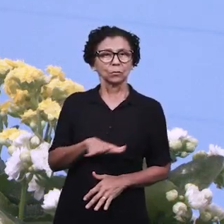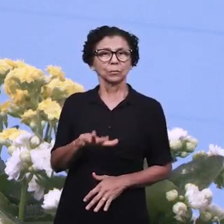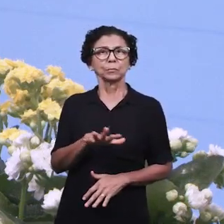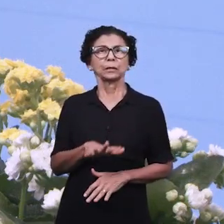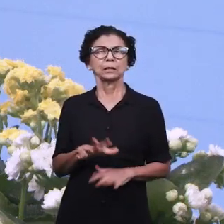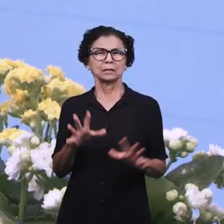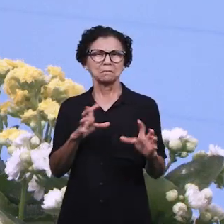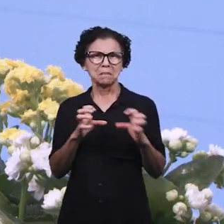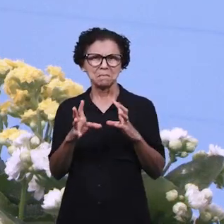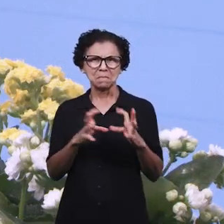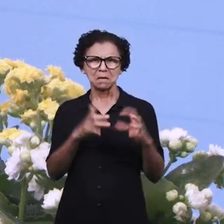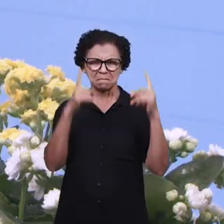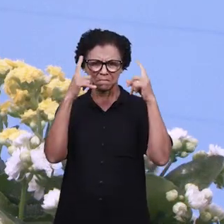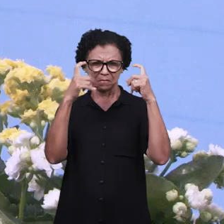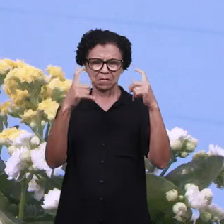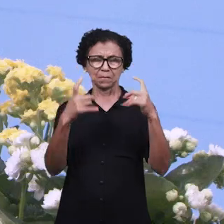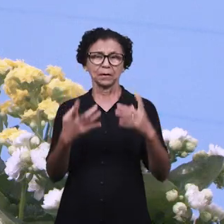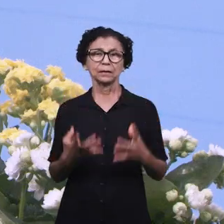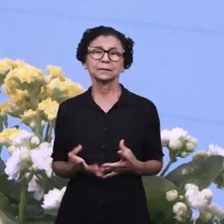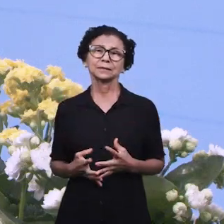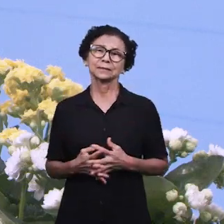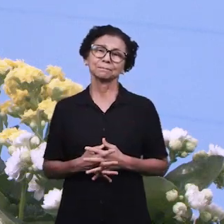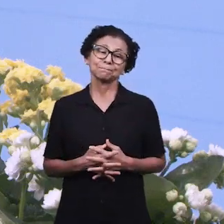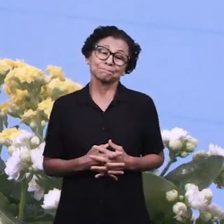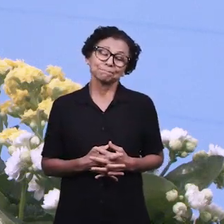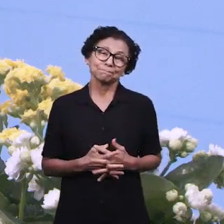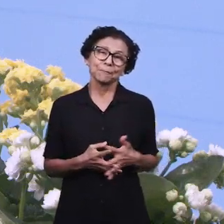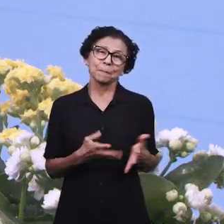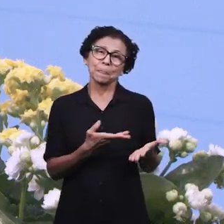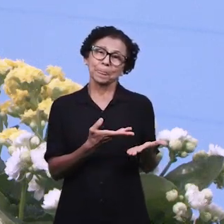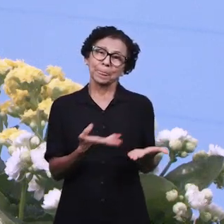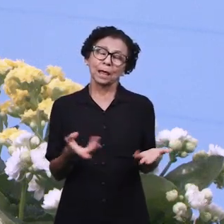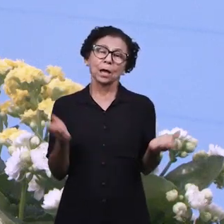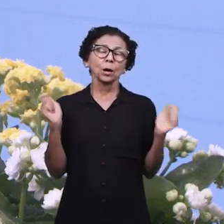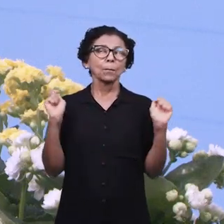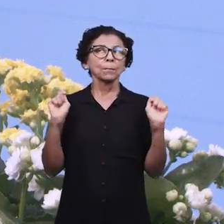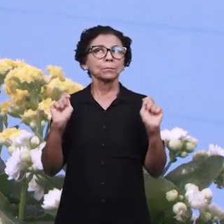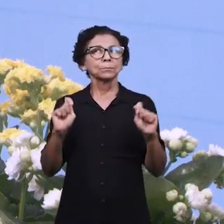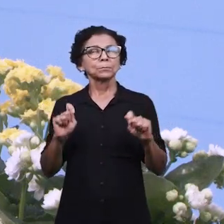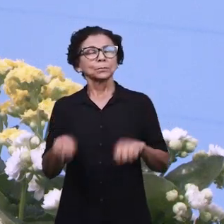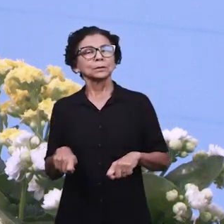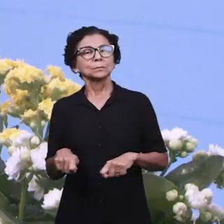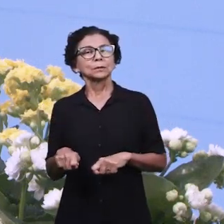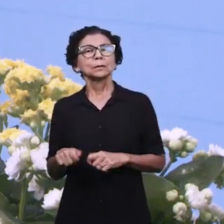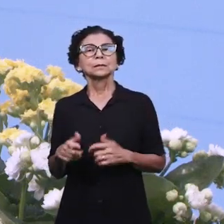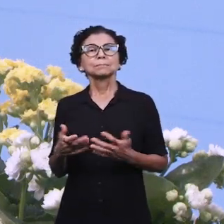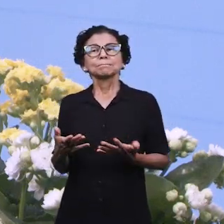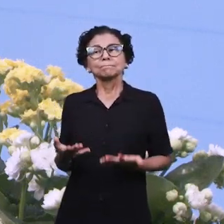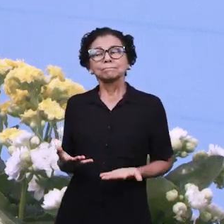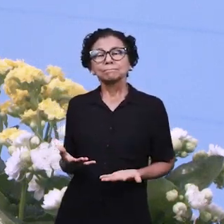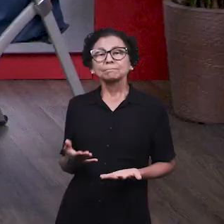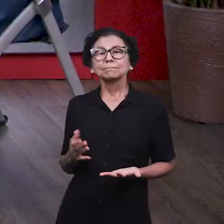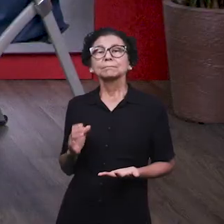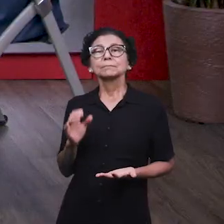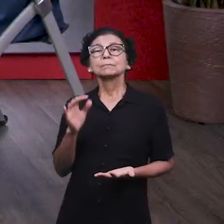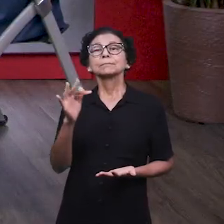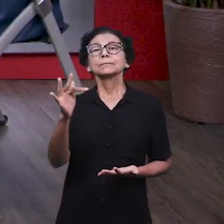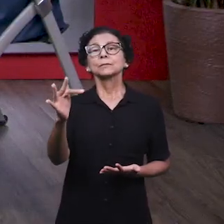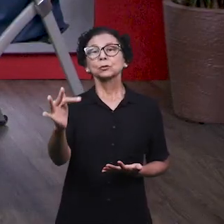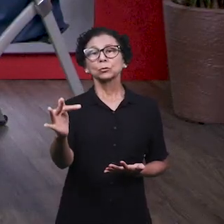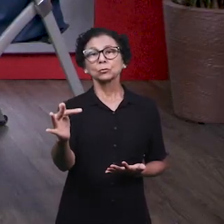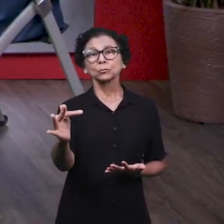de violência doméstica, elas possivelmente vão, no futuro, Elas podem